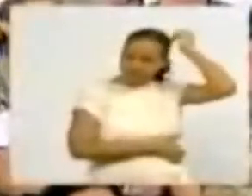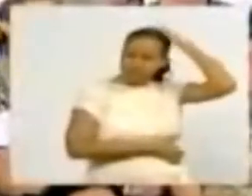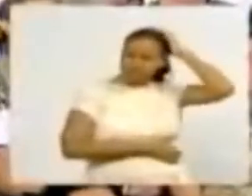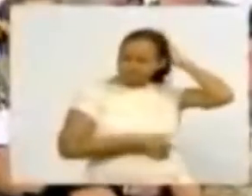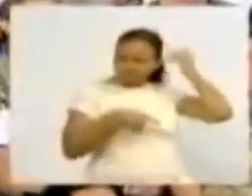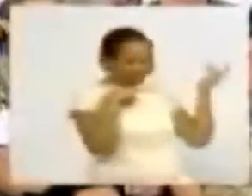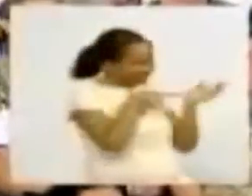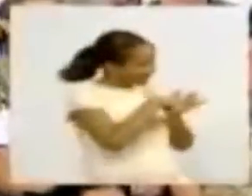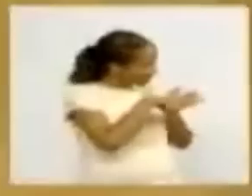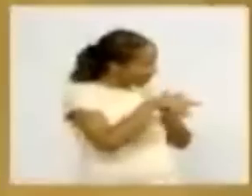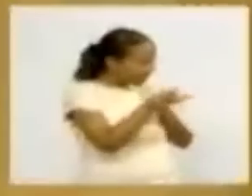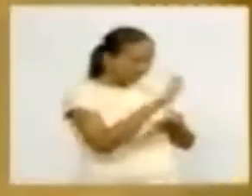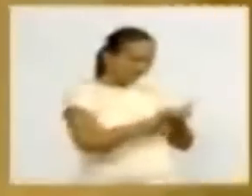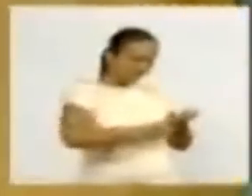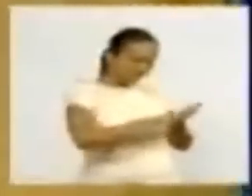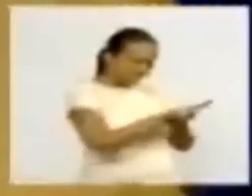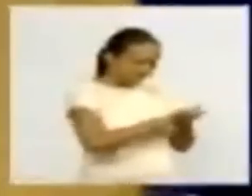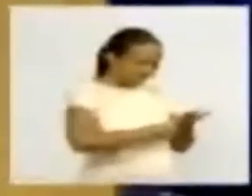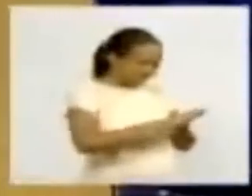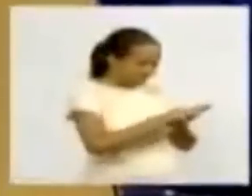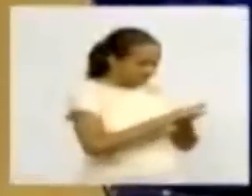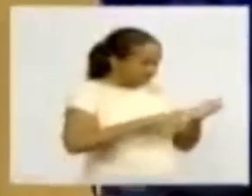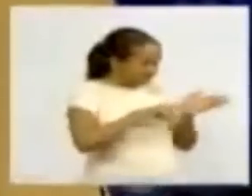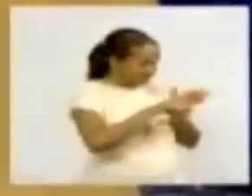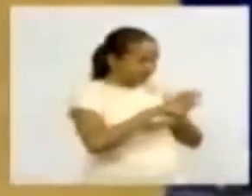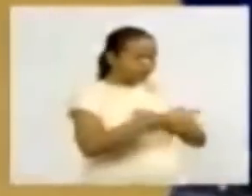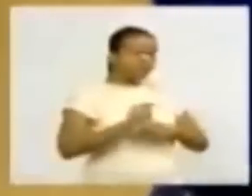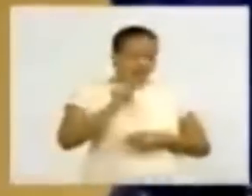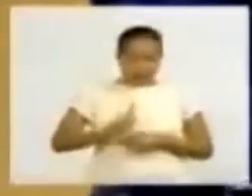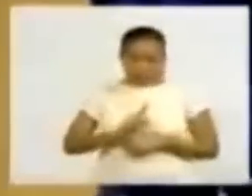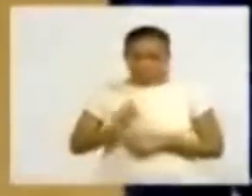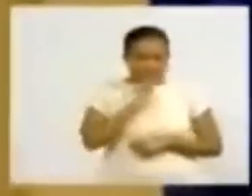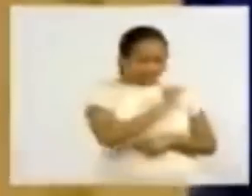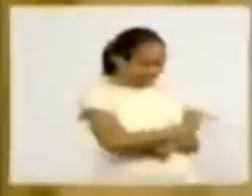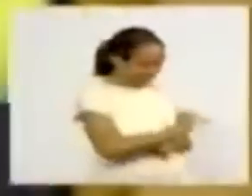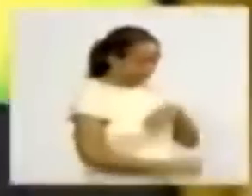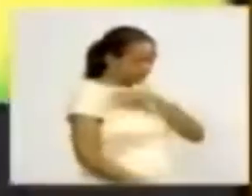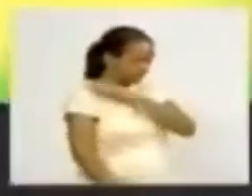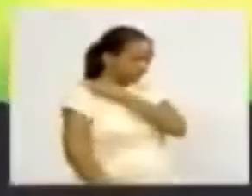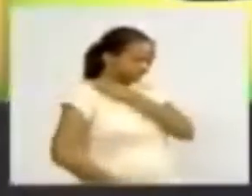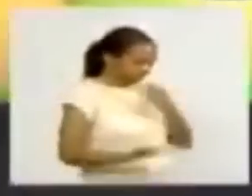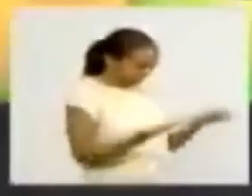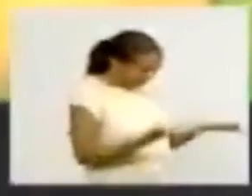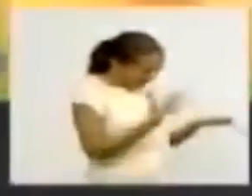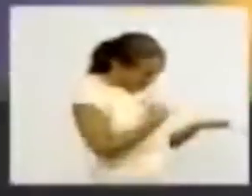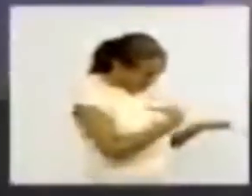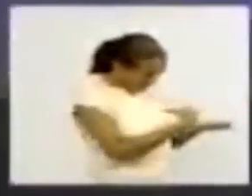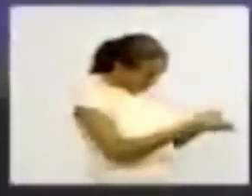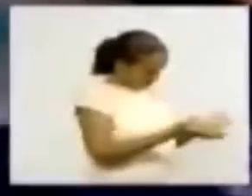sem me perguntar absolutamente nada, ele me disse assim: meu